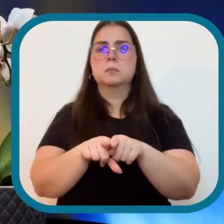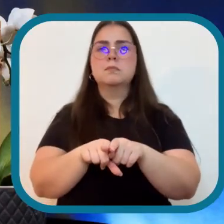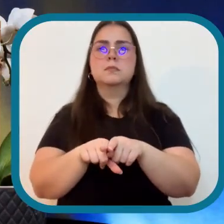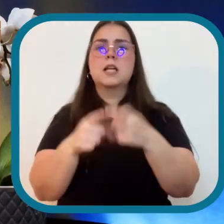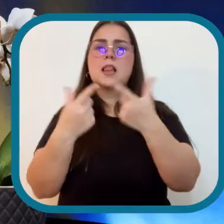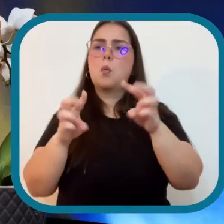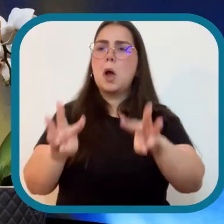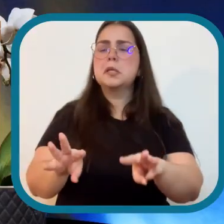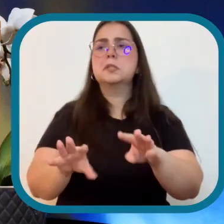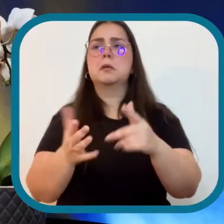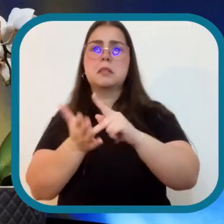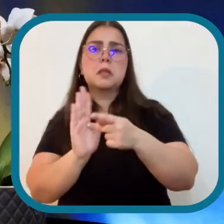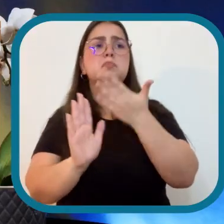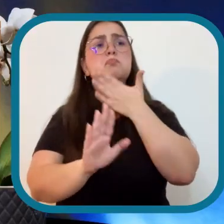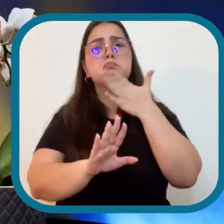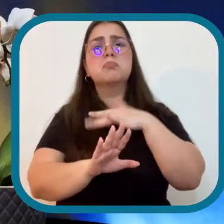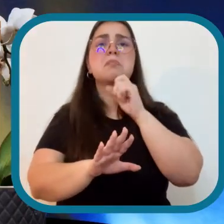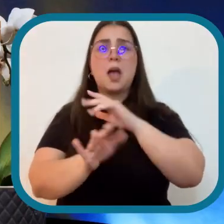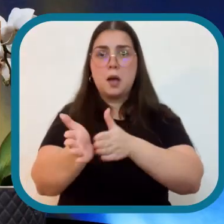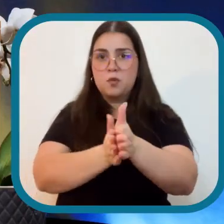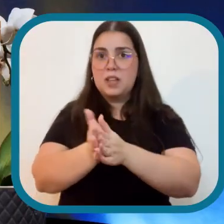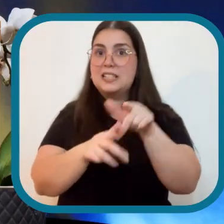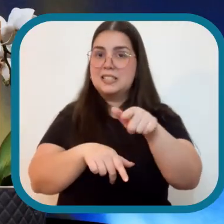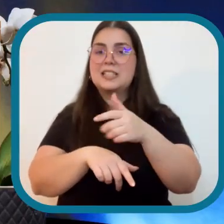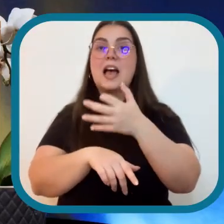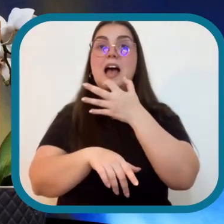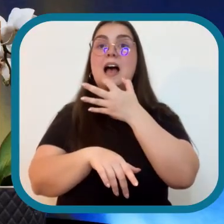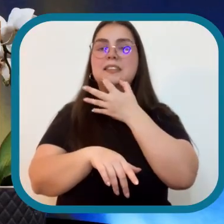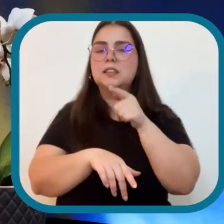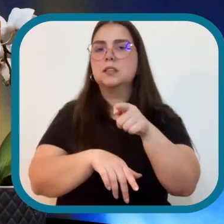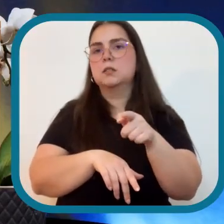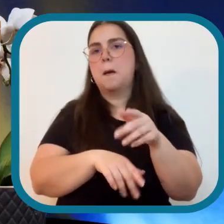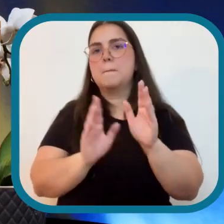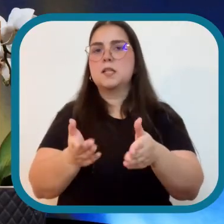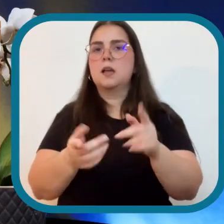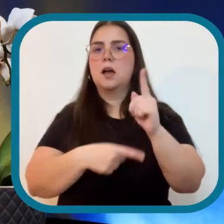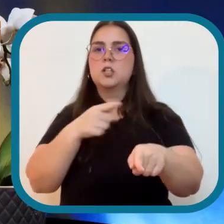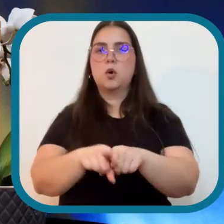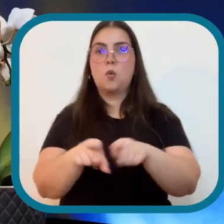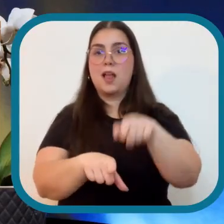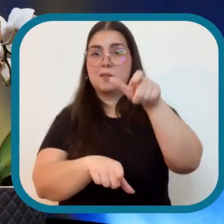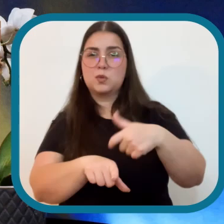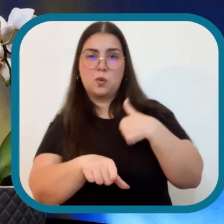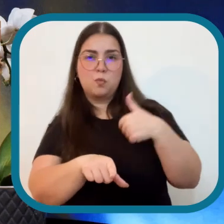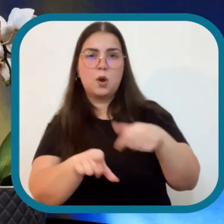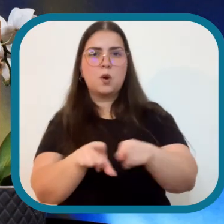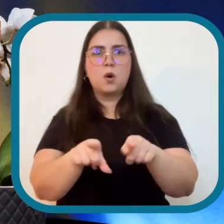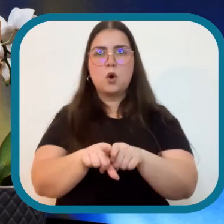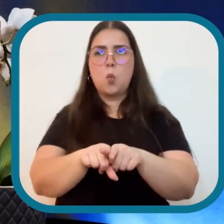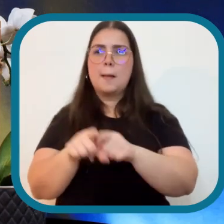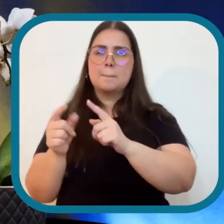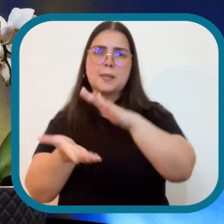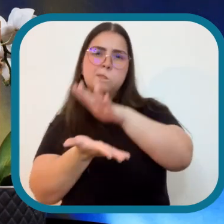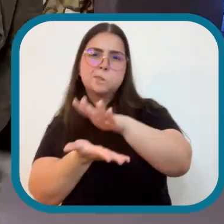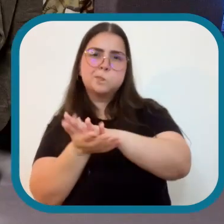eu acho que é perfeitamente razoável e adequado utilizar isso, sendo que tem que haver, o autor torna-se uma espécie de